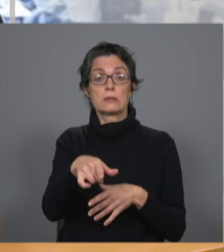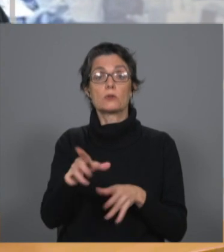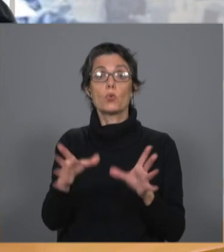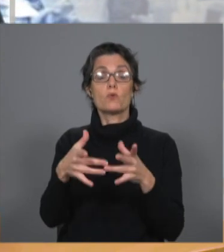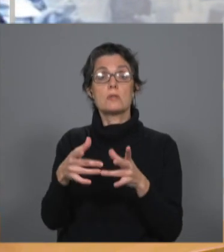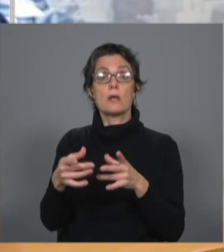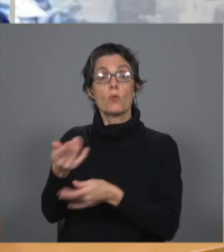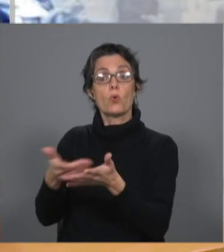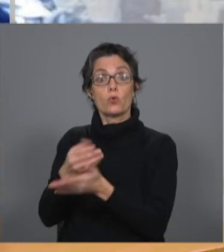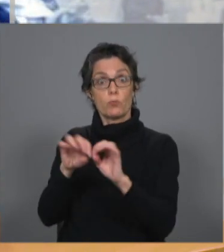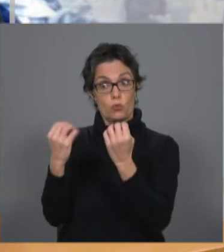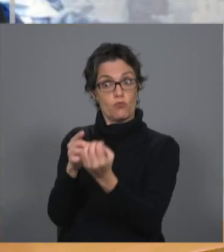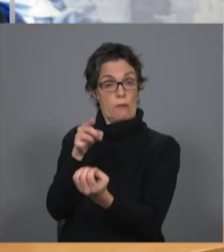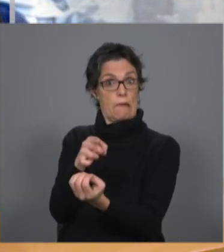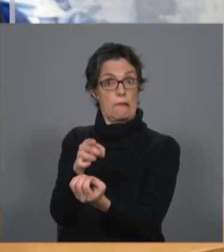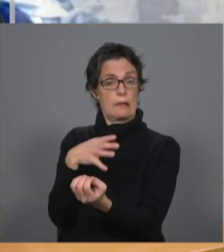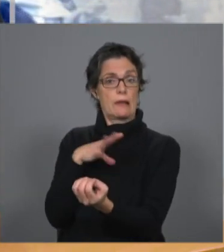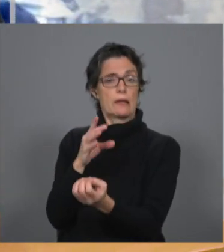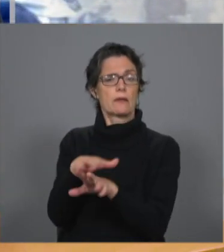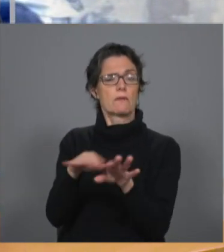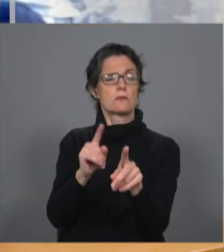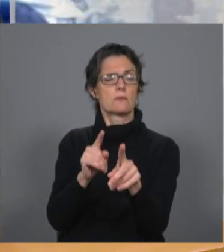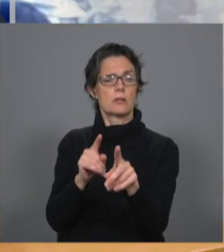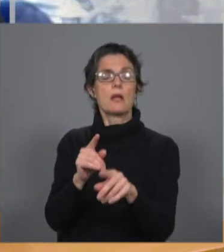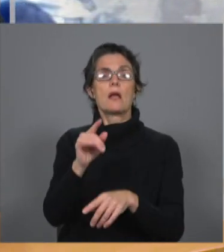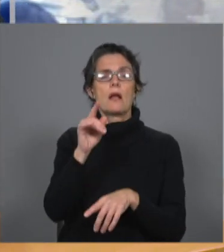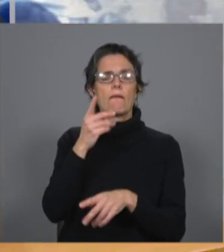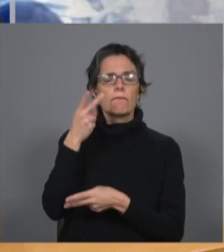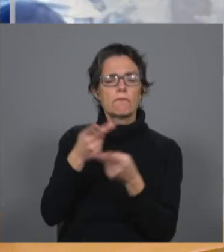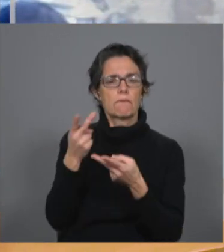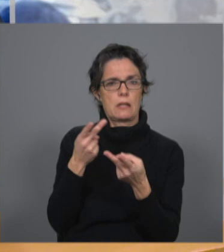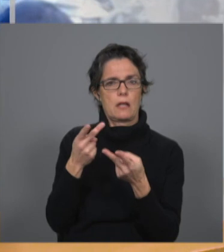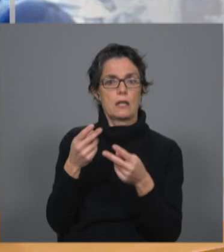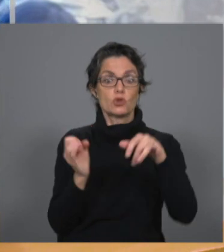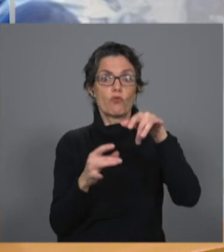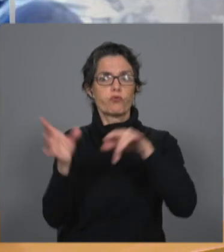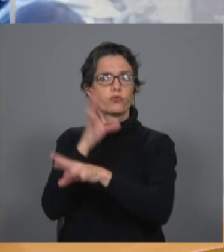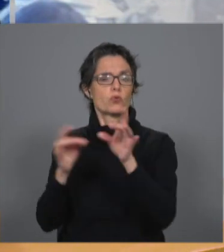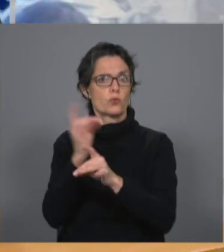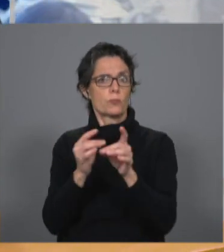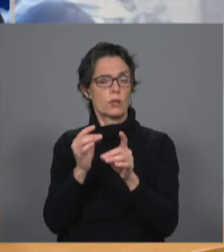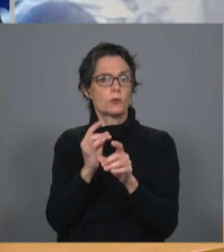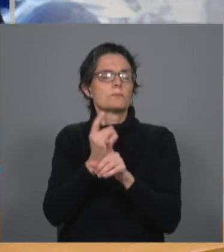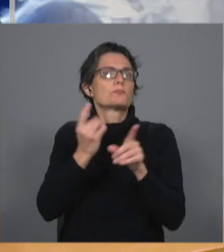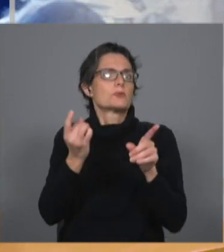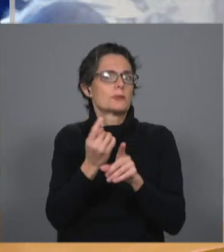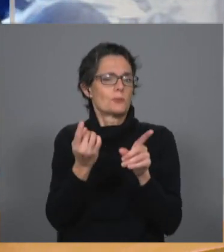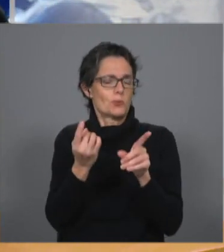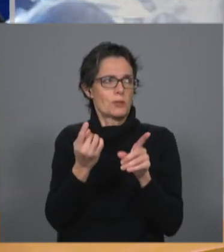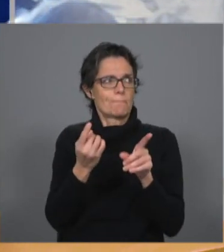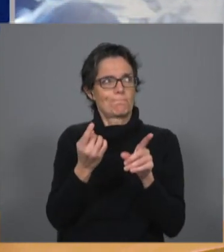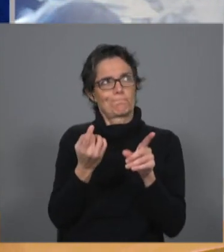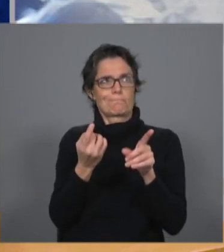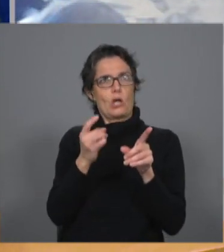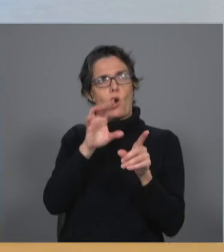Económico e Social quer avaliar os fundos europeus, porque exatamente a fama portuguesa que tem, ou a fama